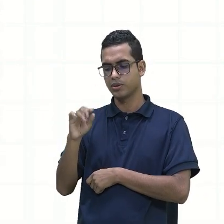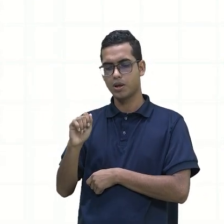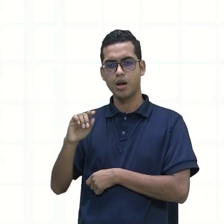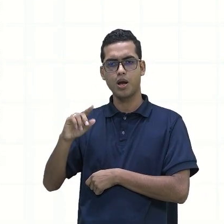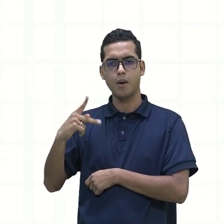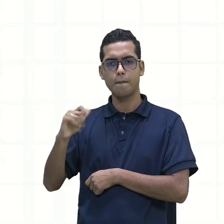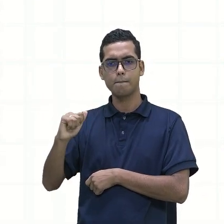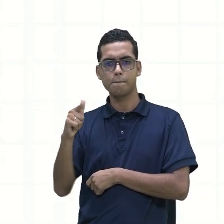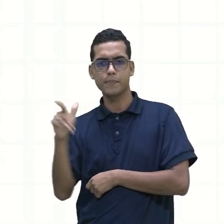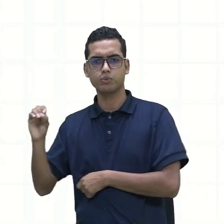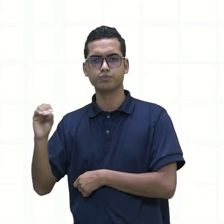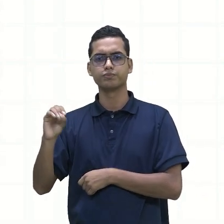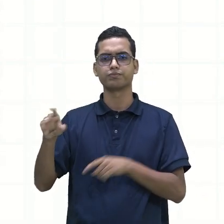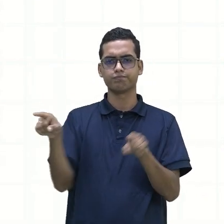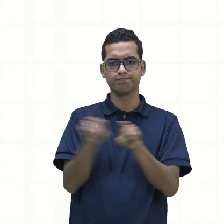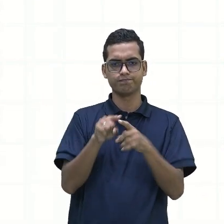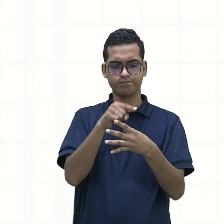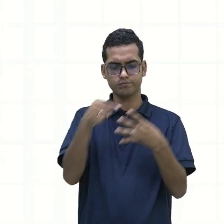vocês quantos